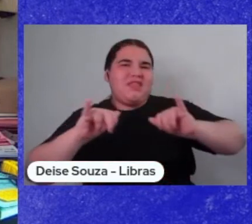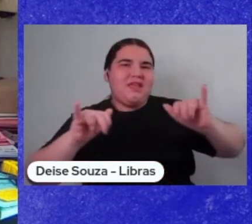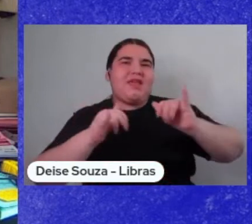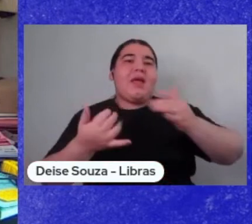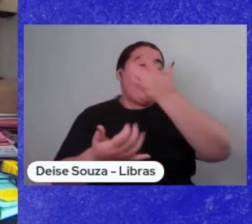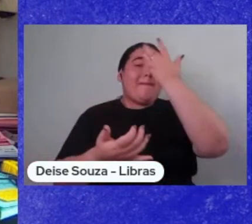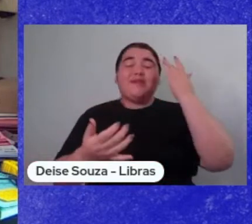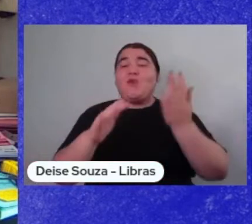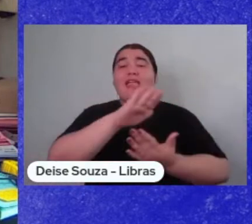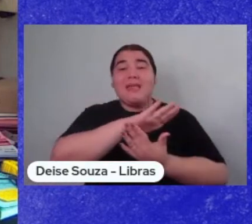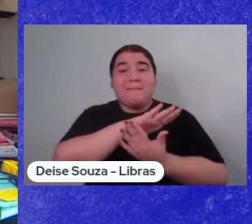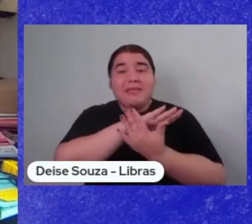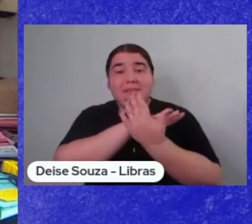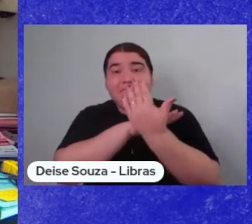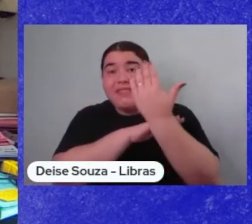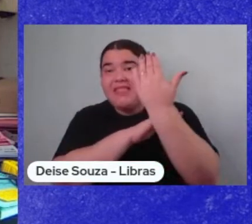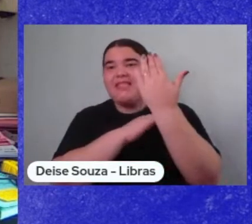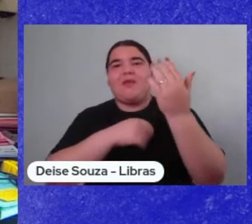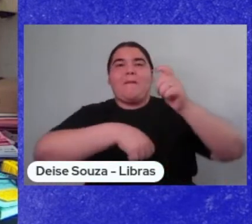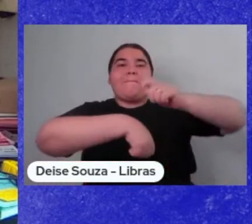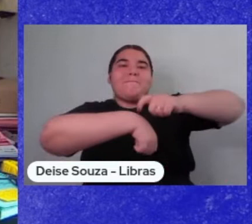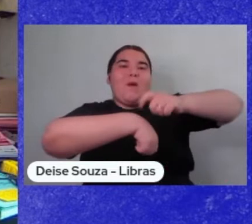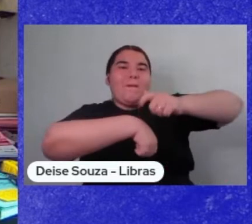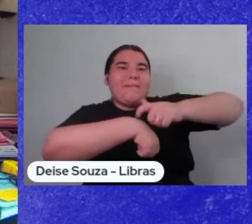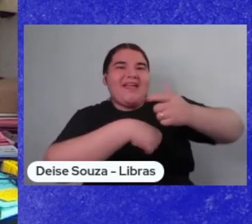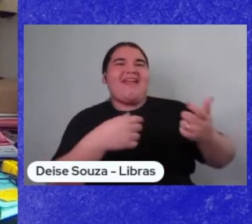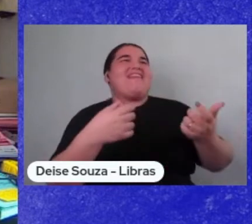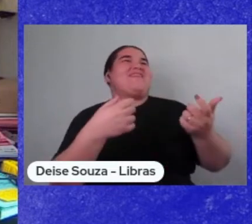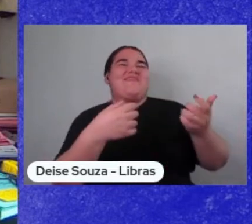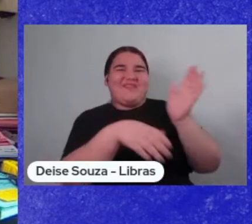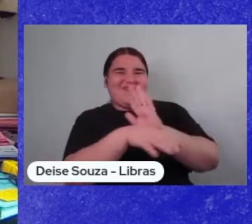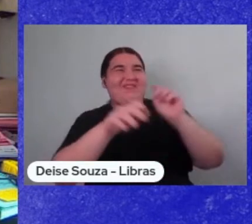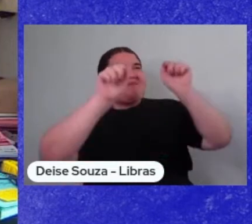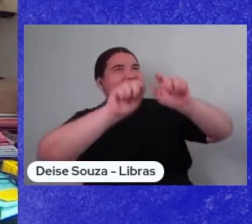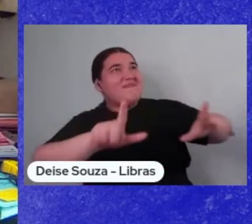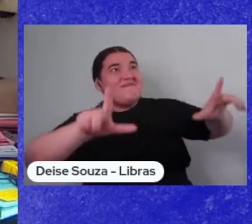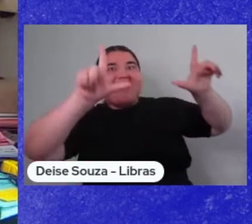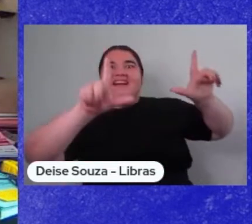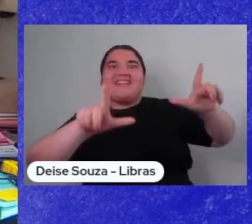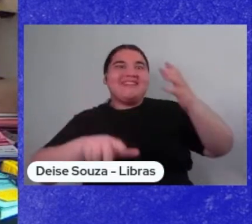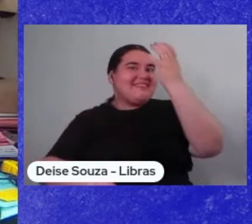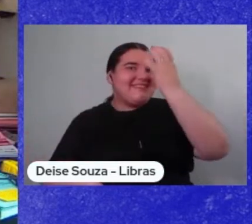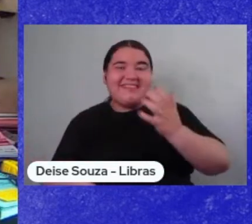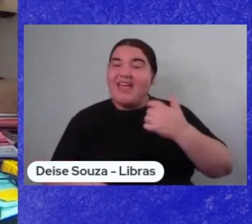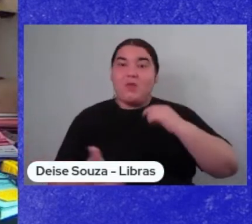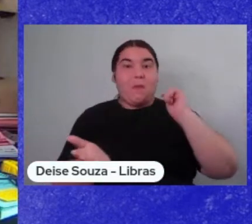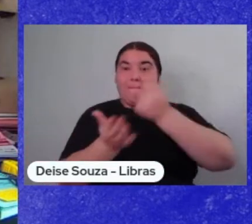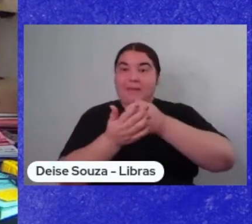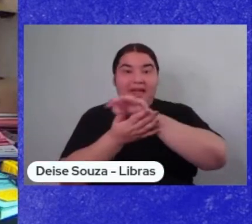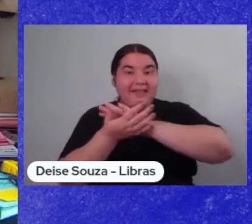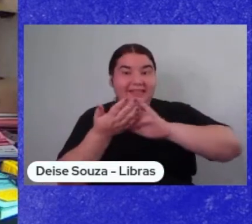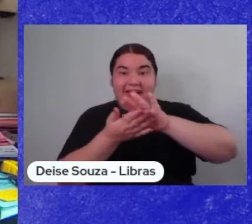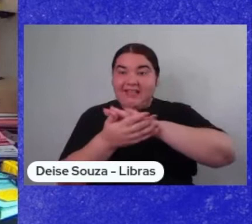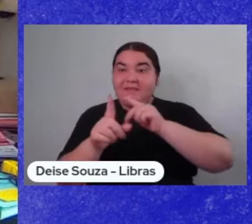imprimir cena do filme, botar de quadro na casa. Juro você que eu não tava pagando nenhuma delas, mas isso